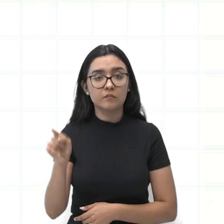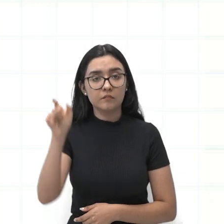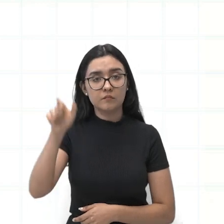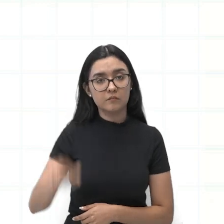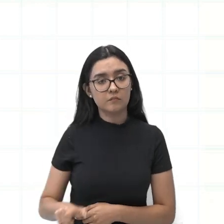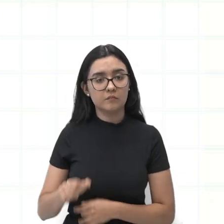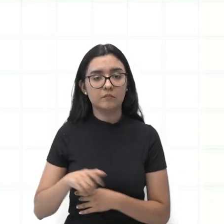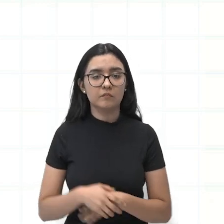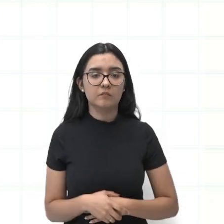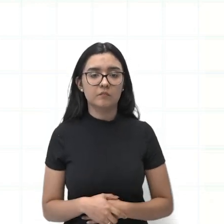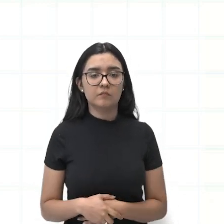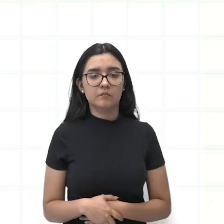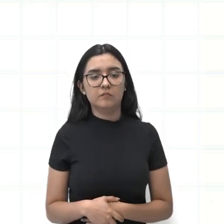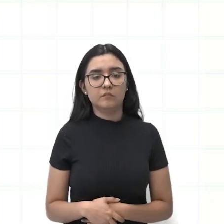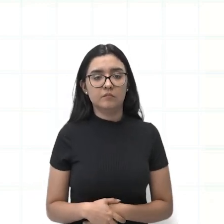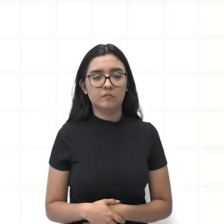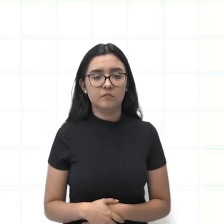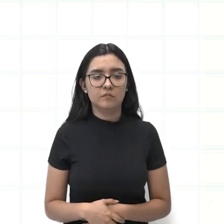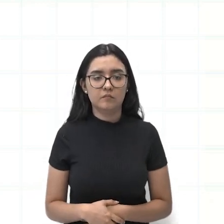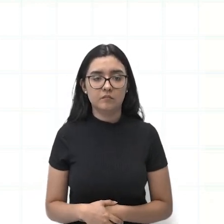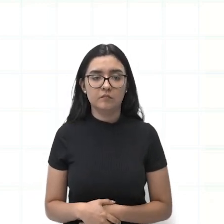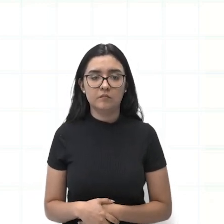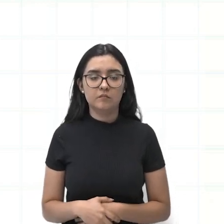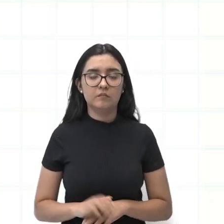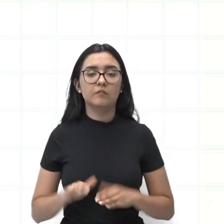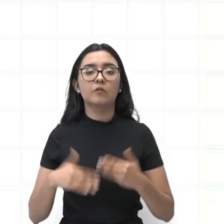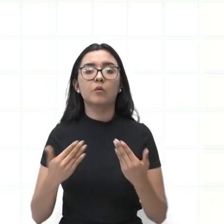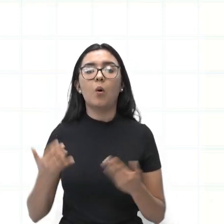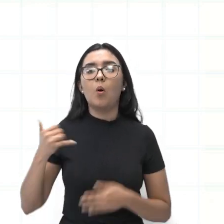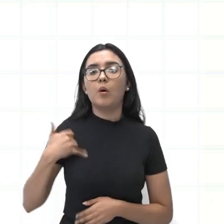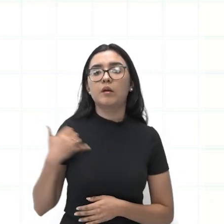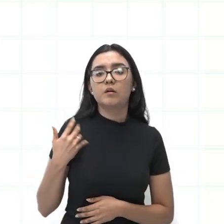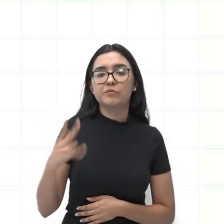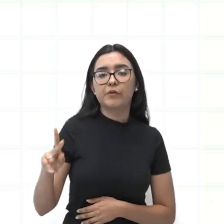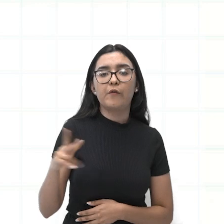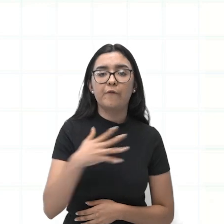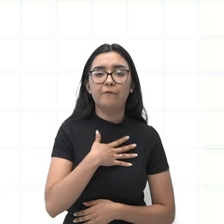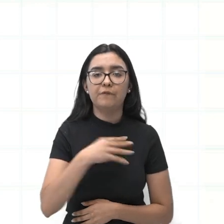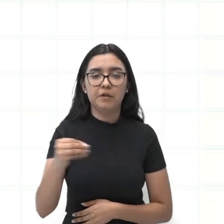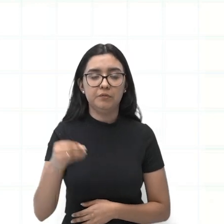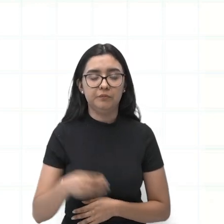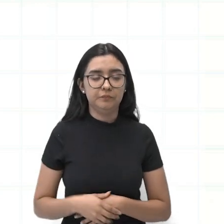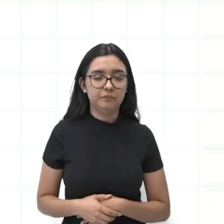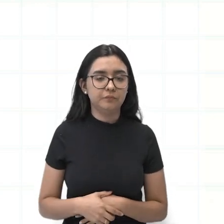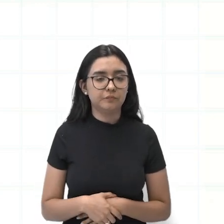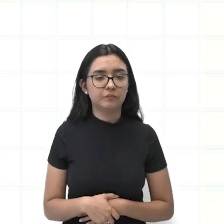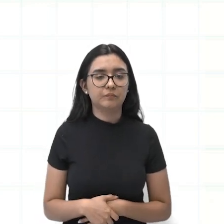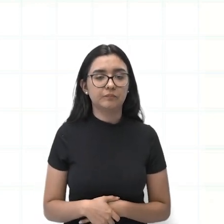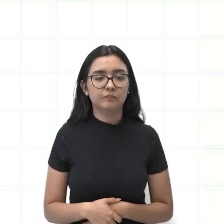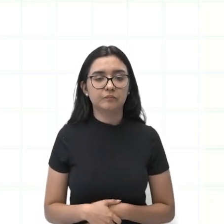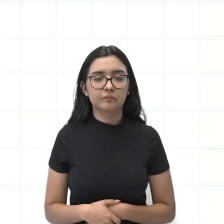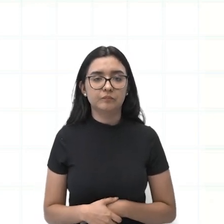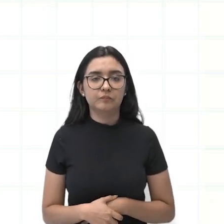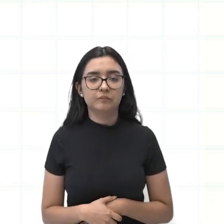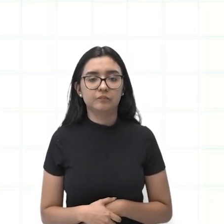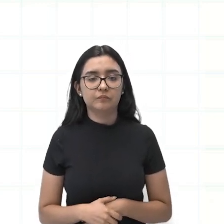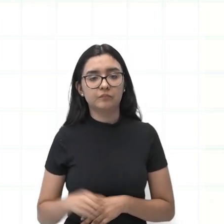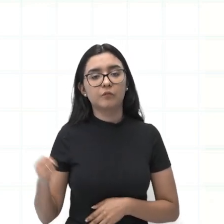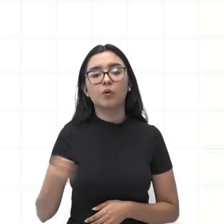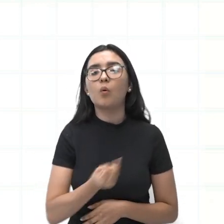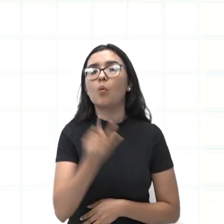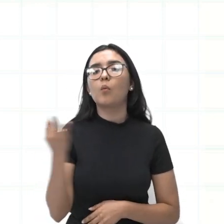How old? How old is your son? Qual é a idade do seu filho? How old is your